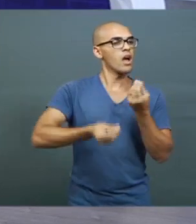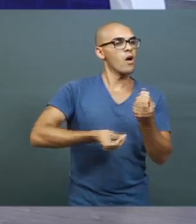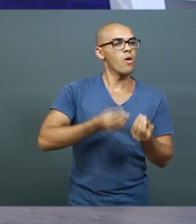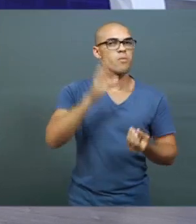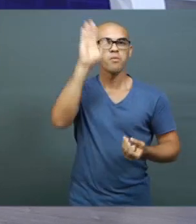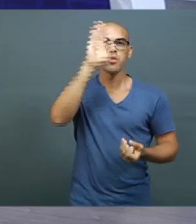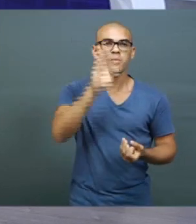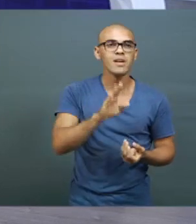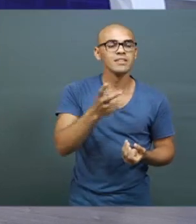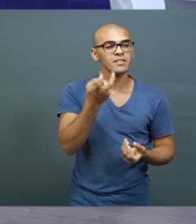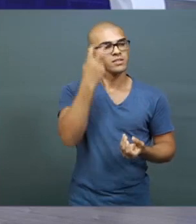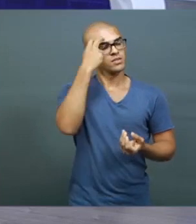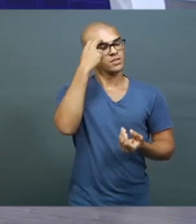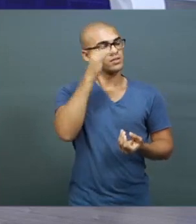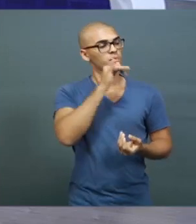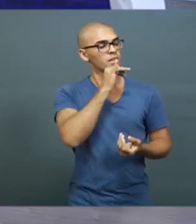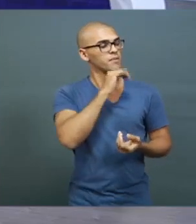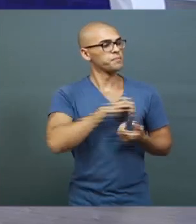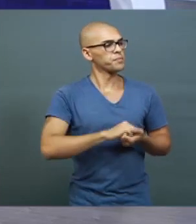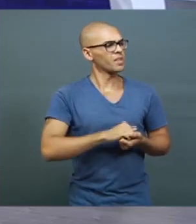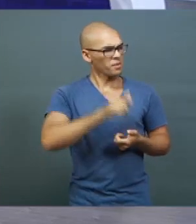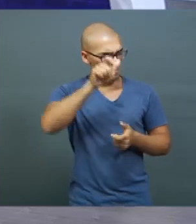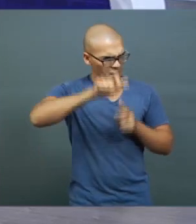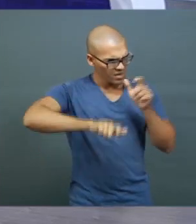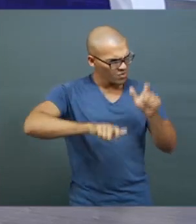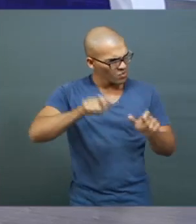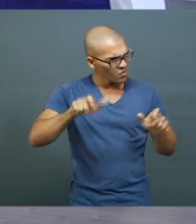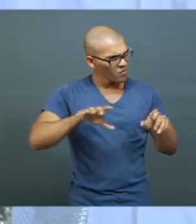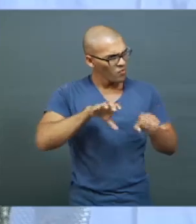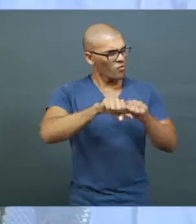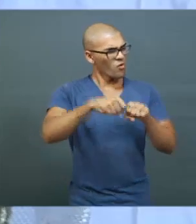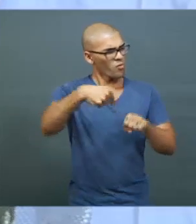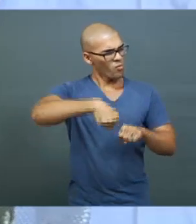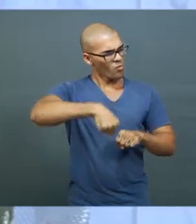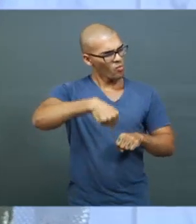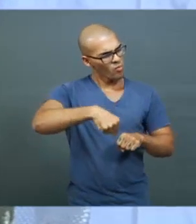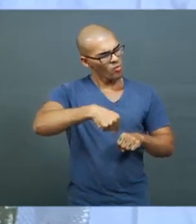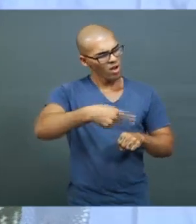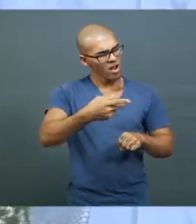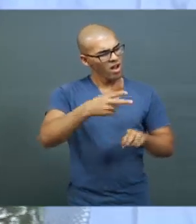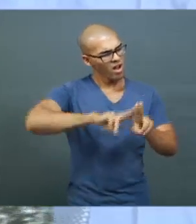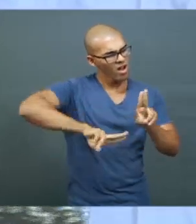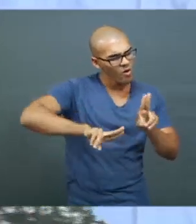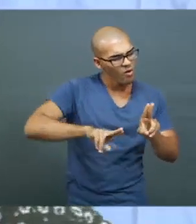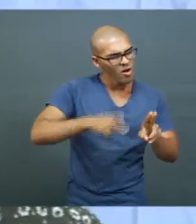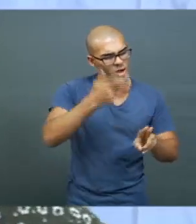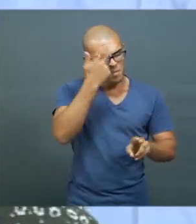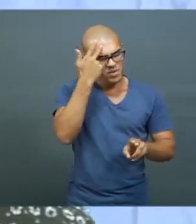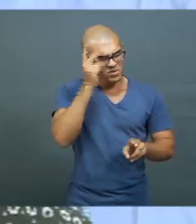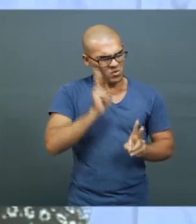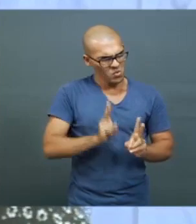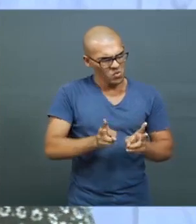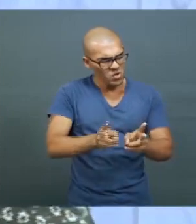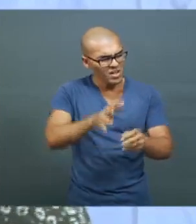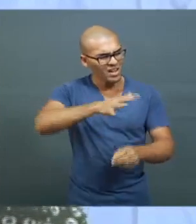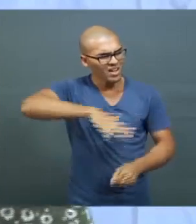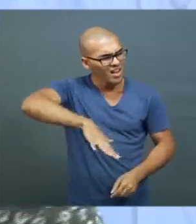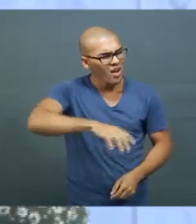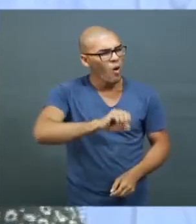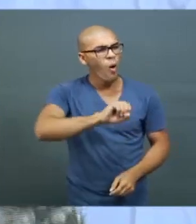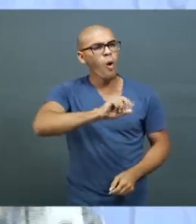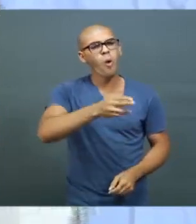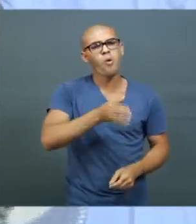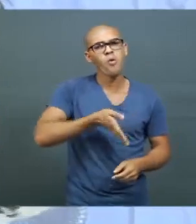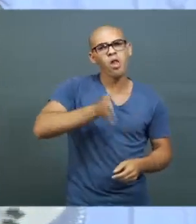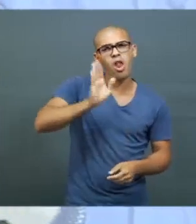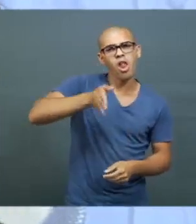acontece esse processo? A gente forma muitos estudantes que já são da região, na verdade, que vêm de cidades muito